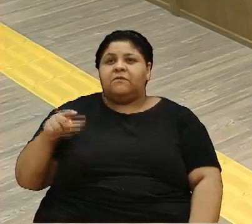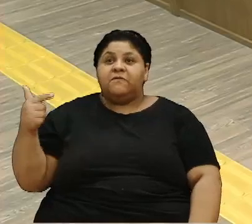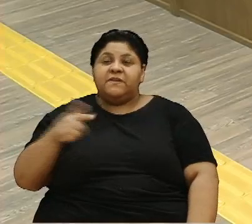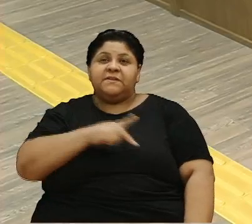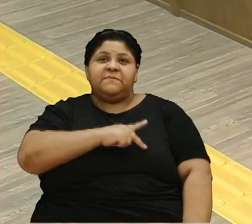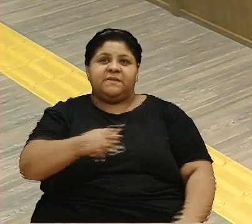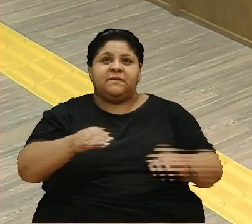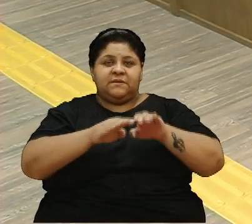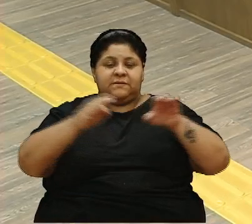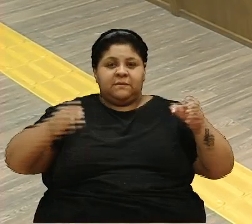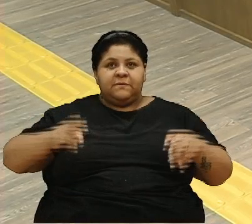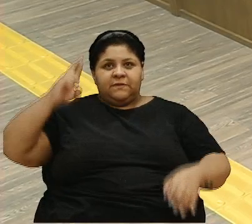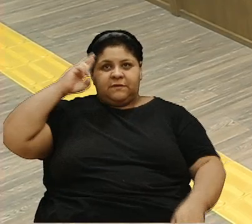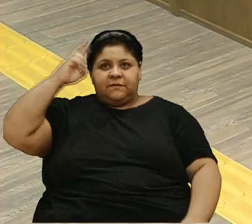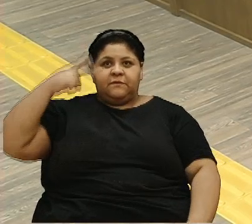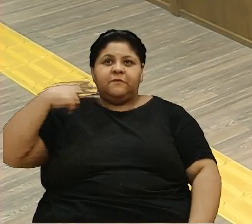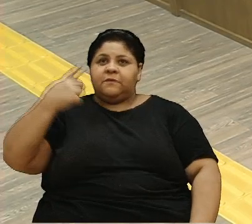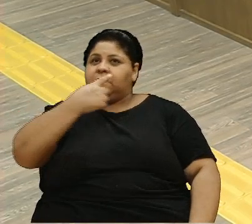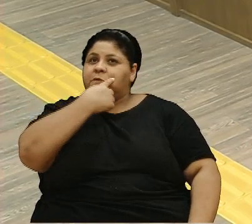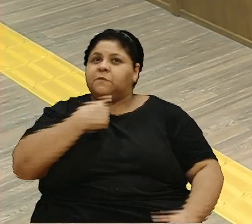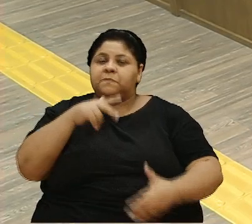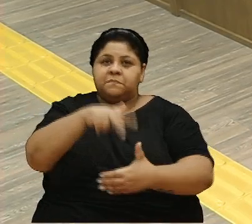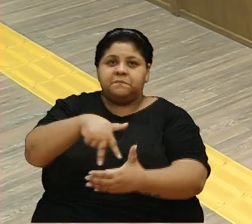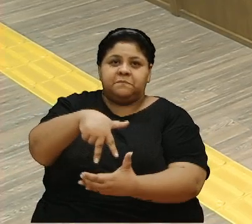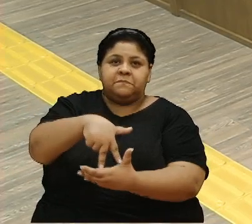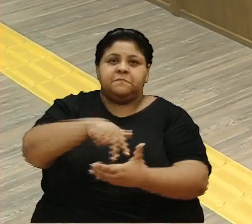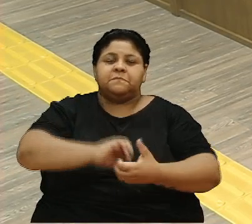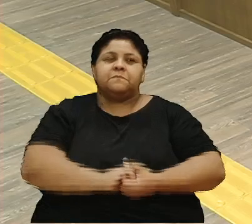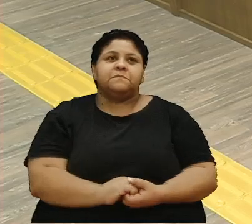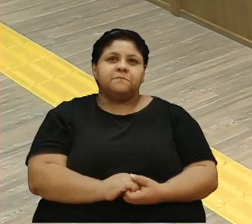Wagner Petrini. Da tribuna.